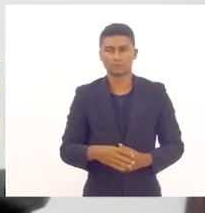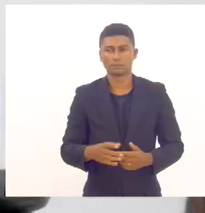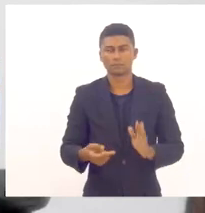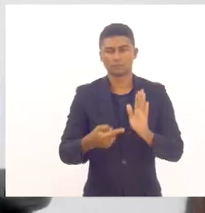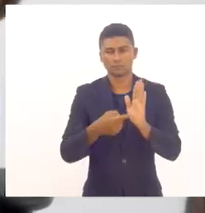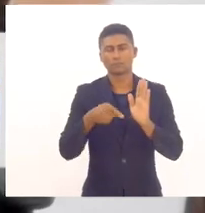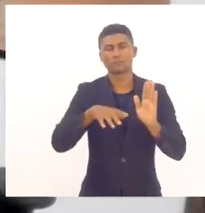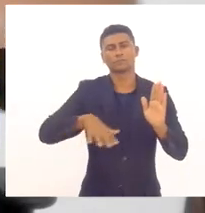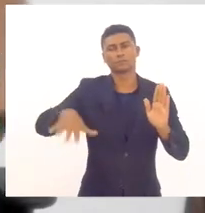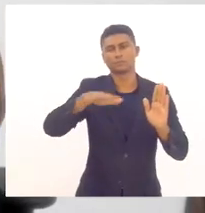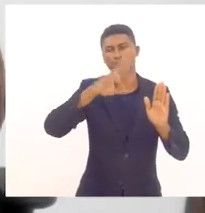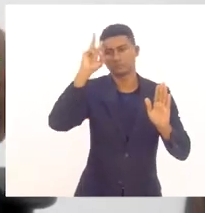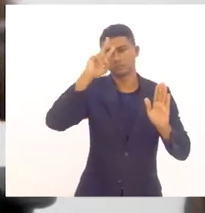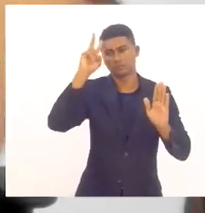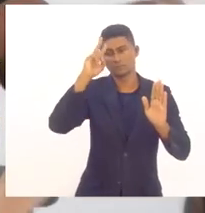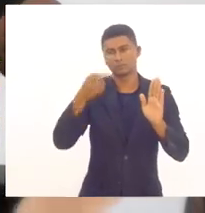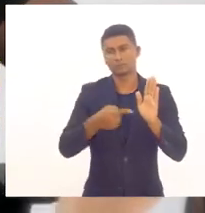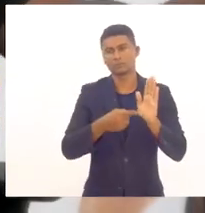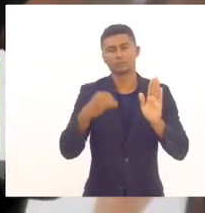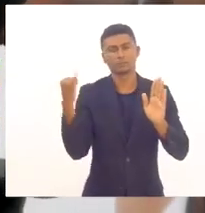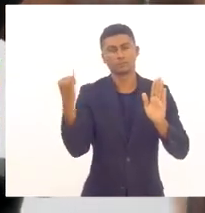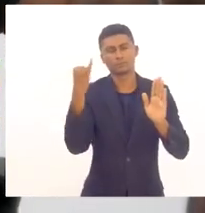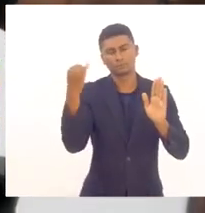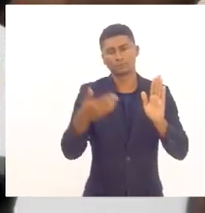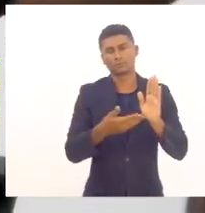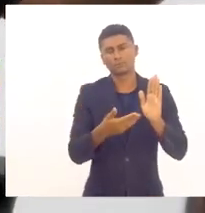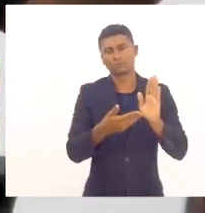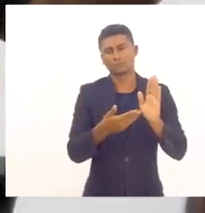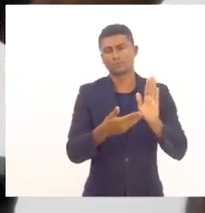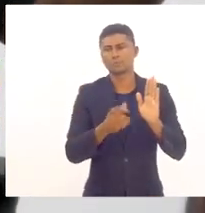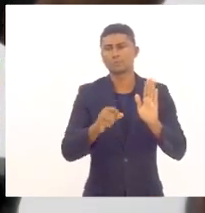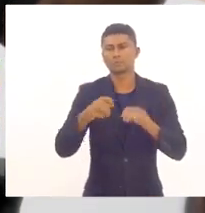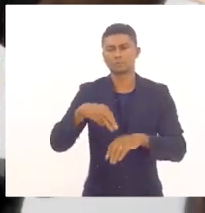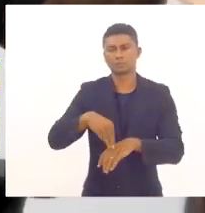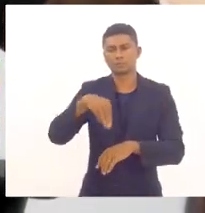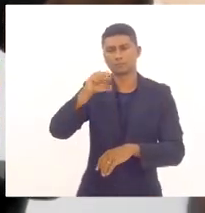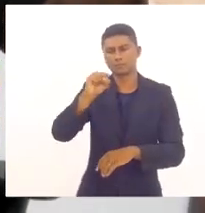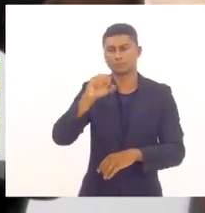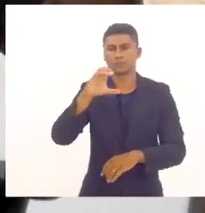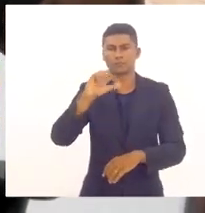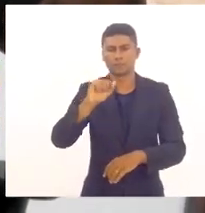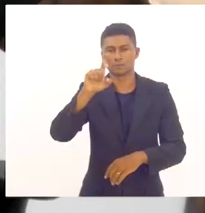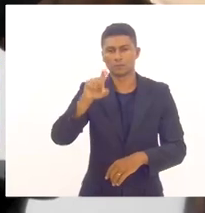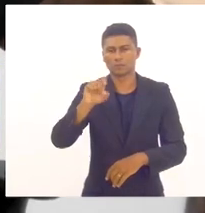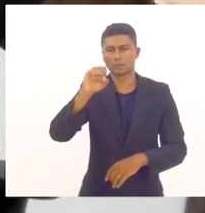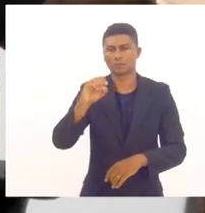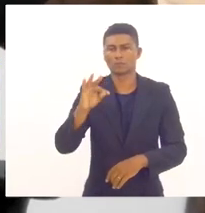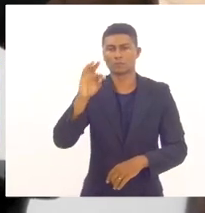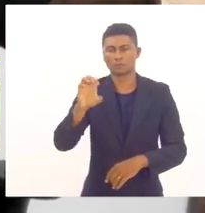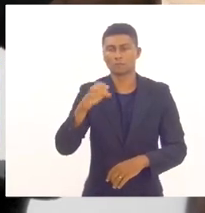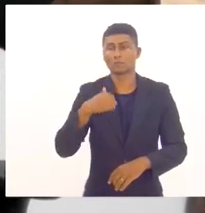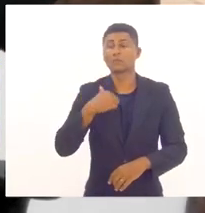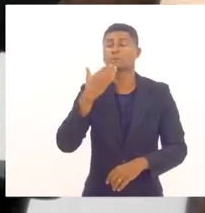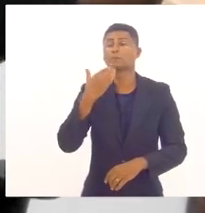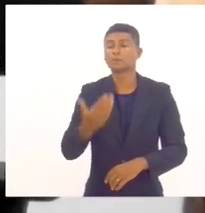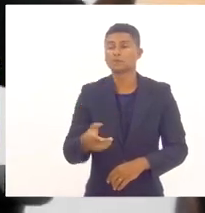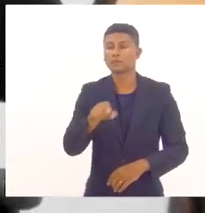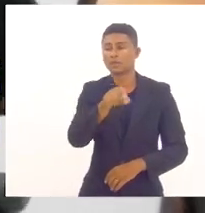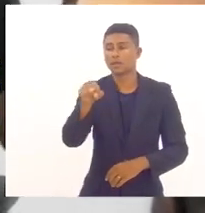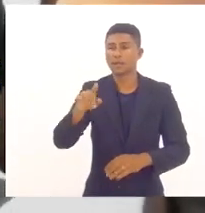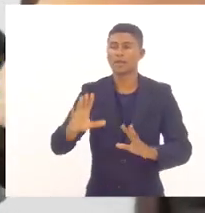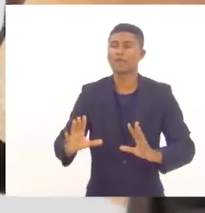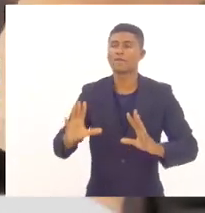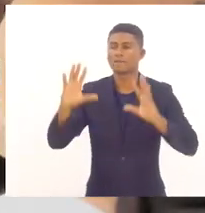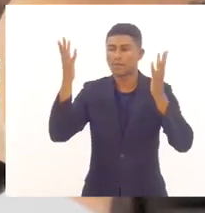é coisa relevante, do contramestre Caixote. Isso aqui foi o pedido que eu fiz para ele fazer os eventos dele